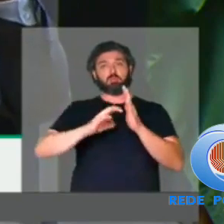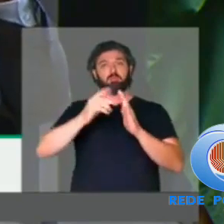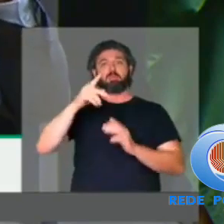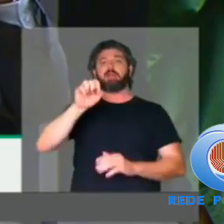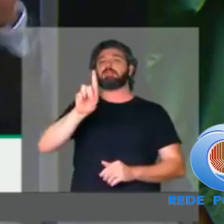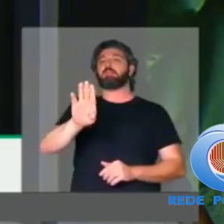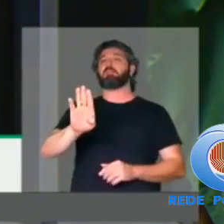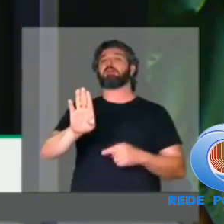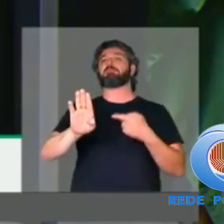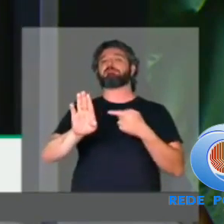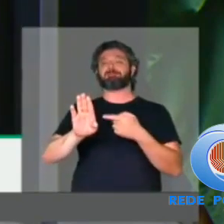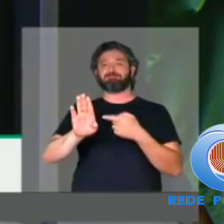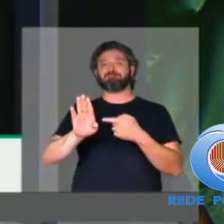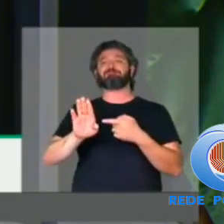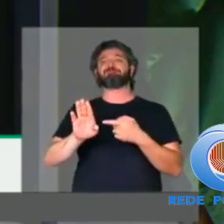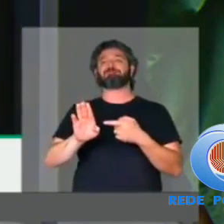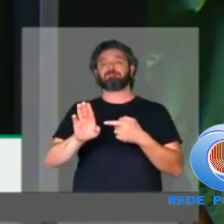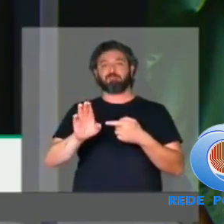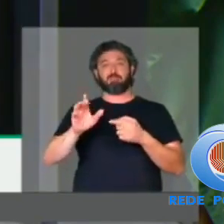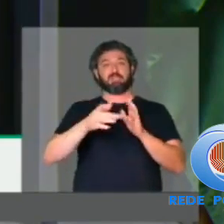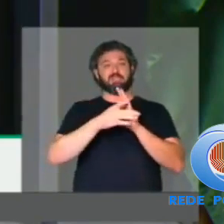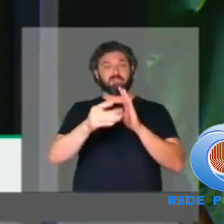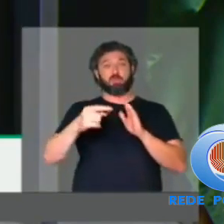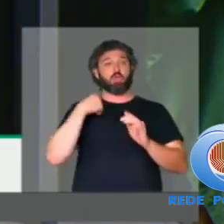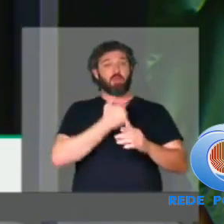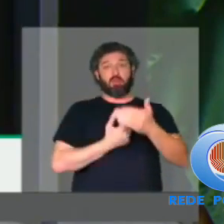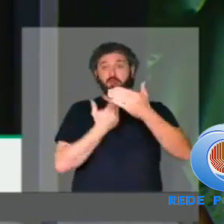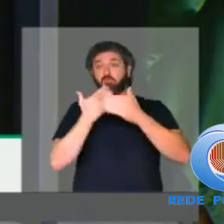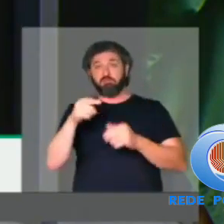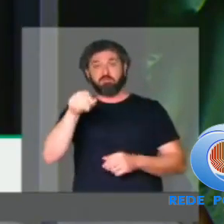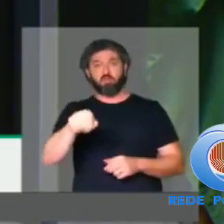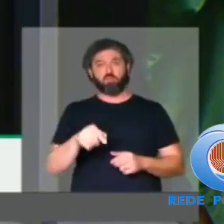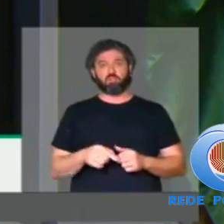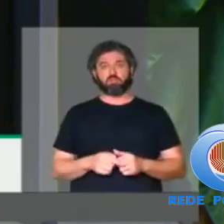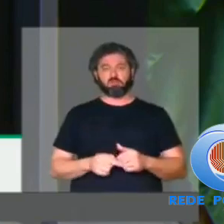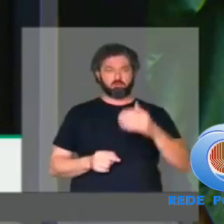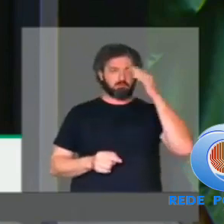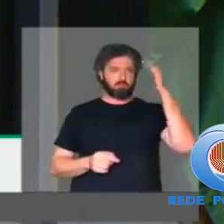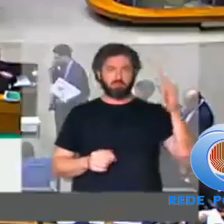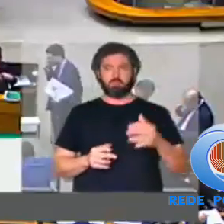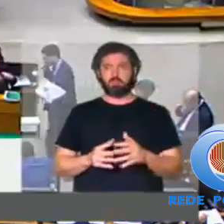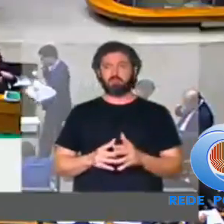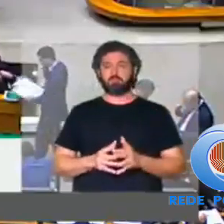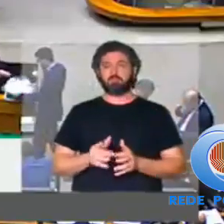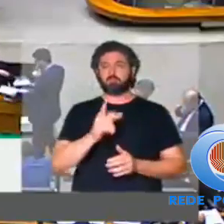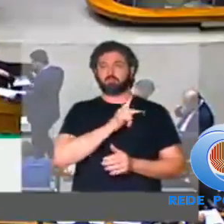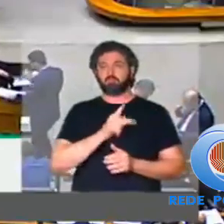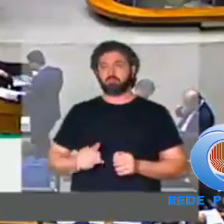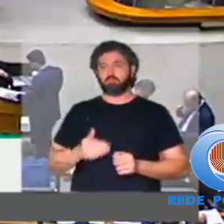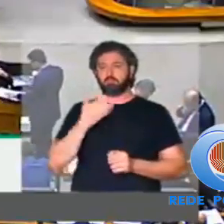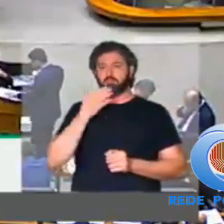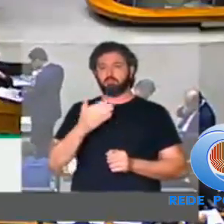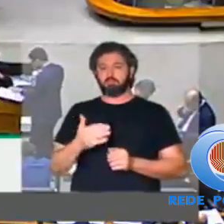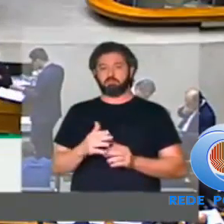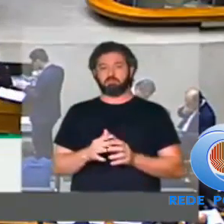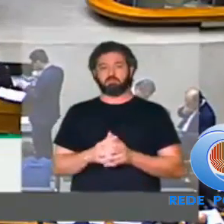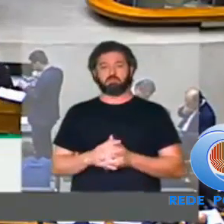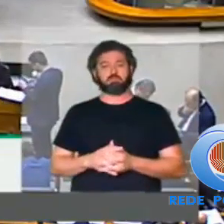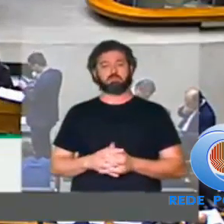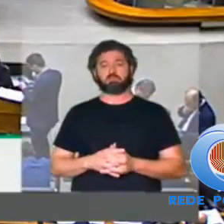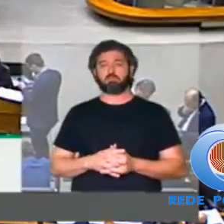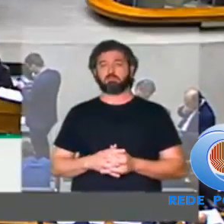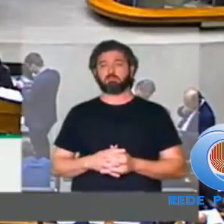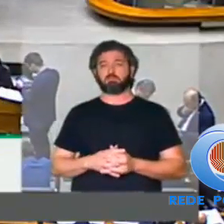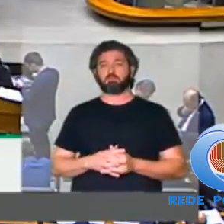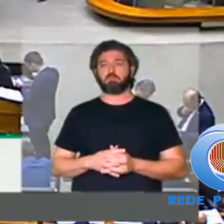PSDB, que destacou e é a favor dela que nós vamos votar. Muito obrigado, senhor presidente. A presidência solicita a todas as senhoras deputadas. Minoria,